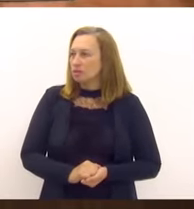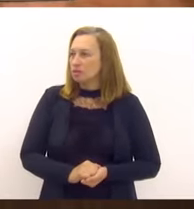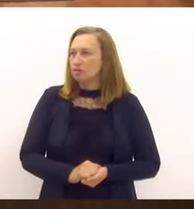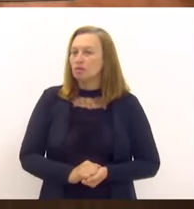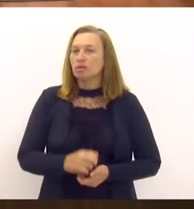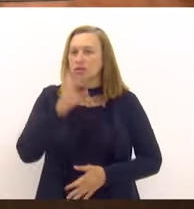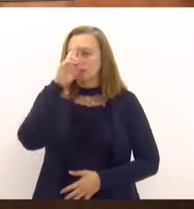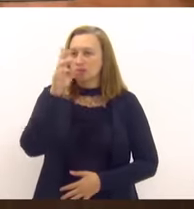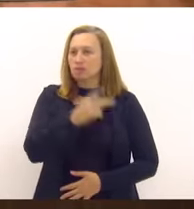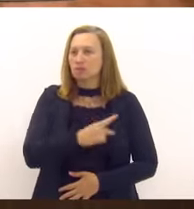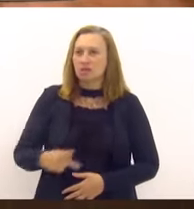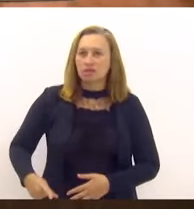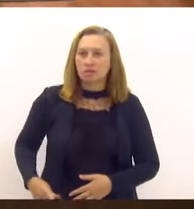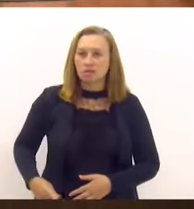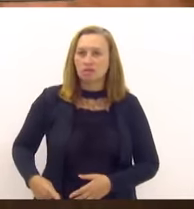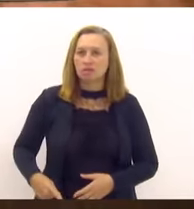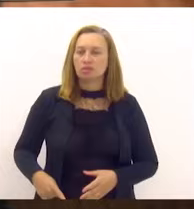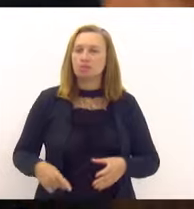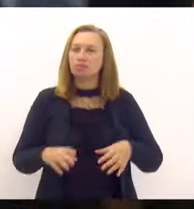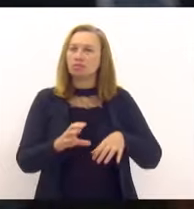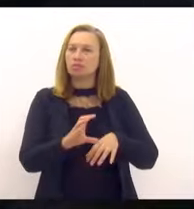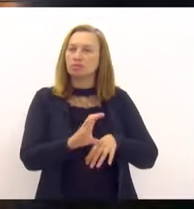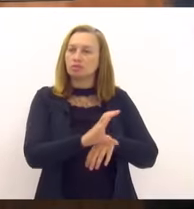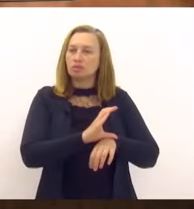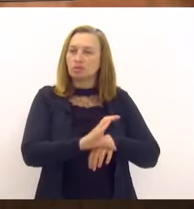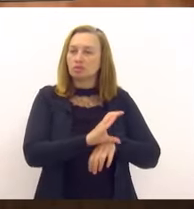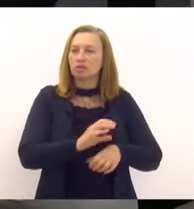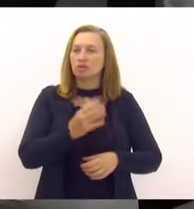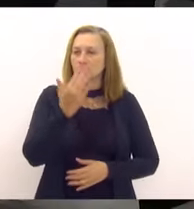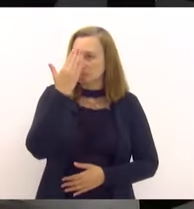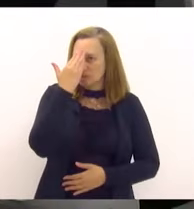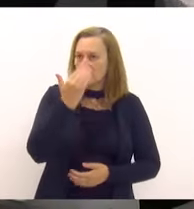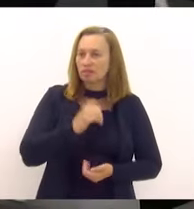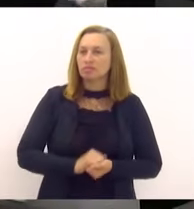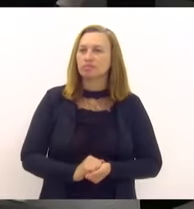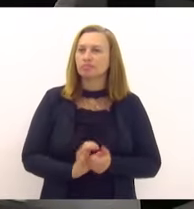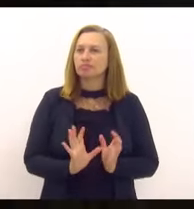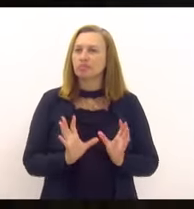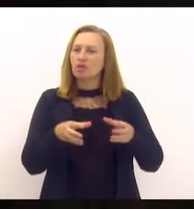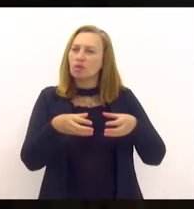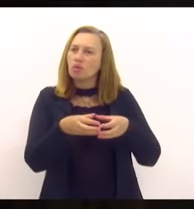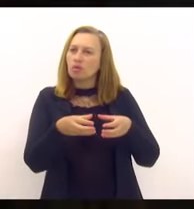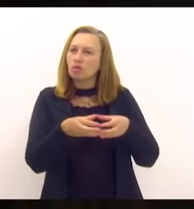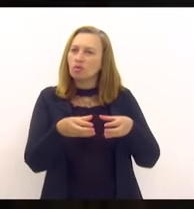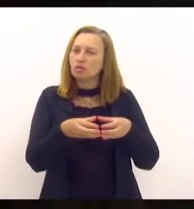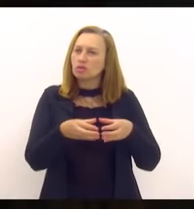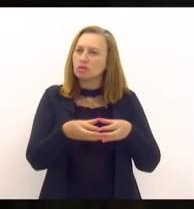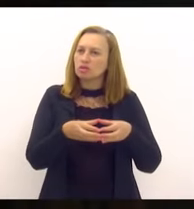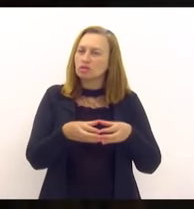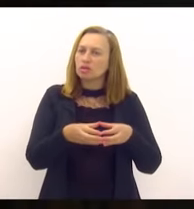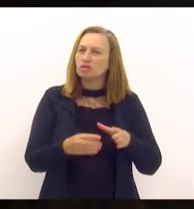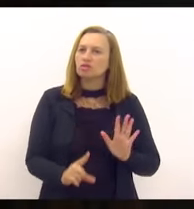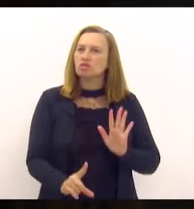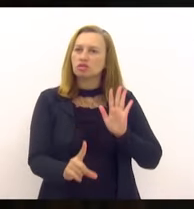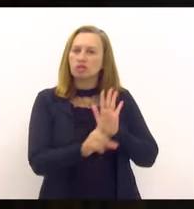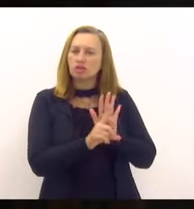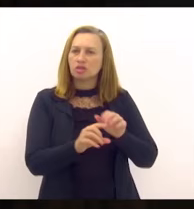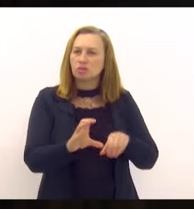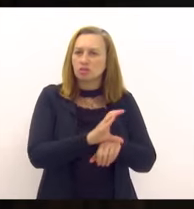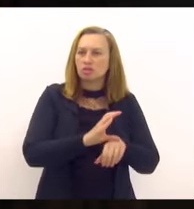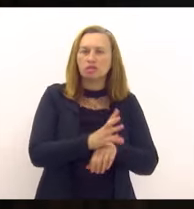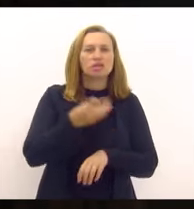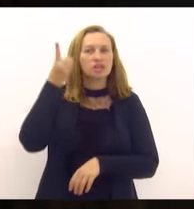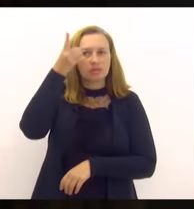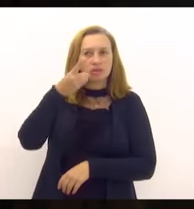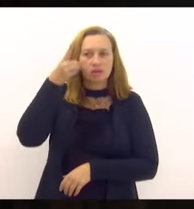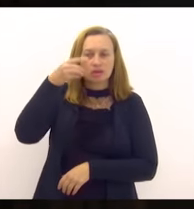Senhor presidente, parecer pela constitucionalidade. Muito obrigado. Pela Comissão de Legislação Constitucional,